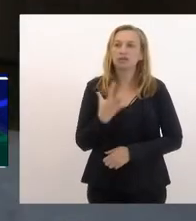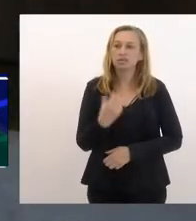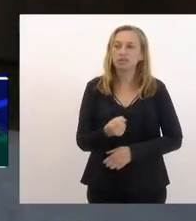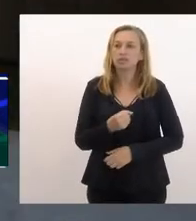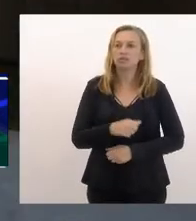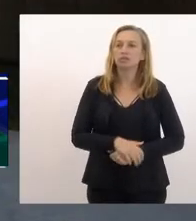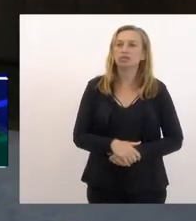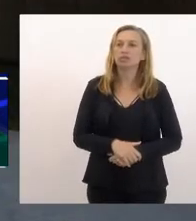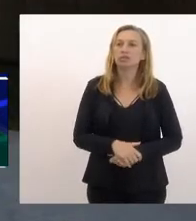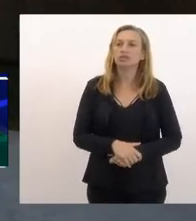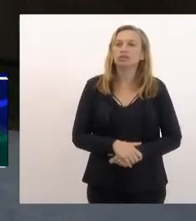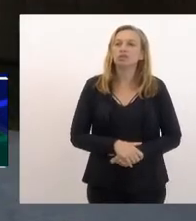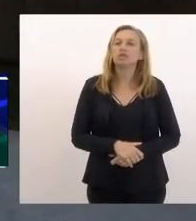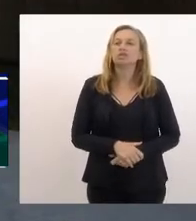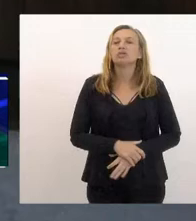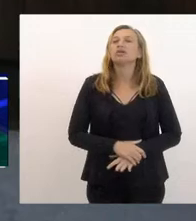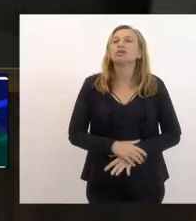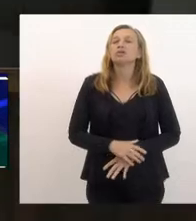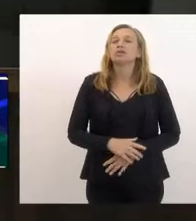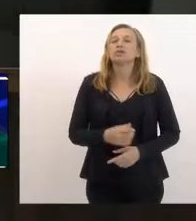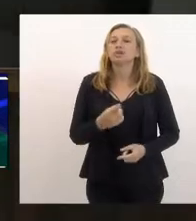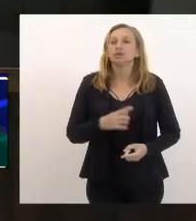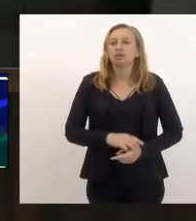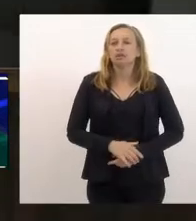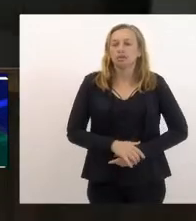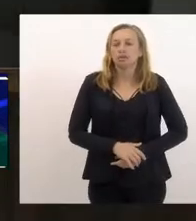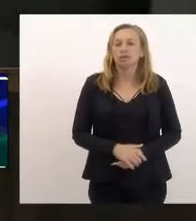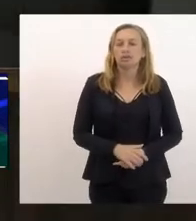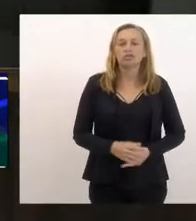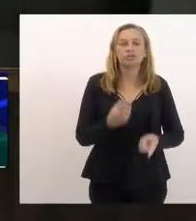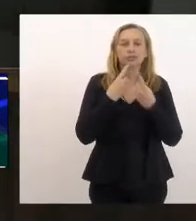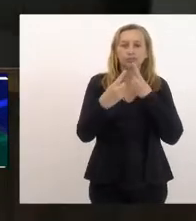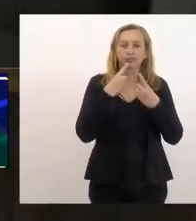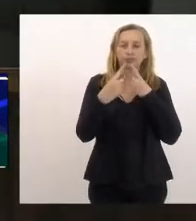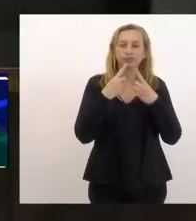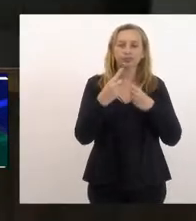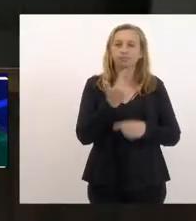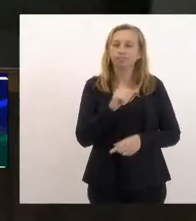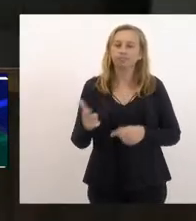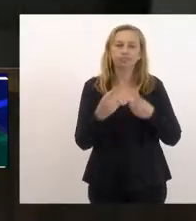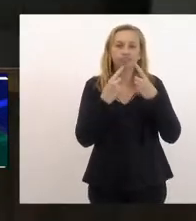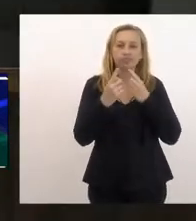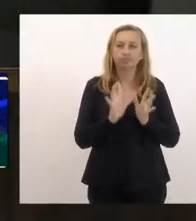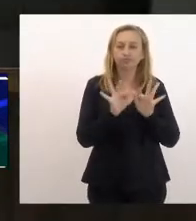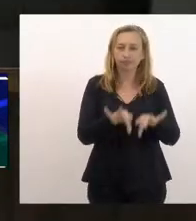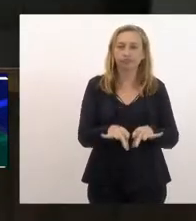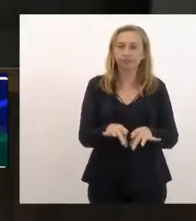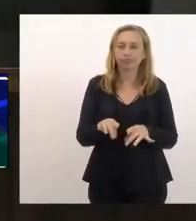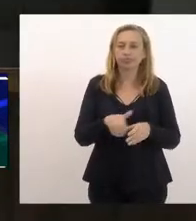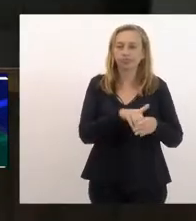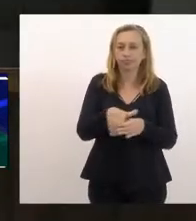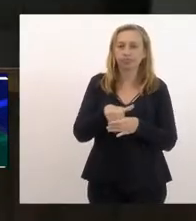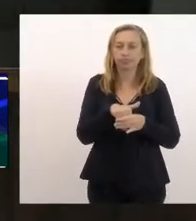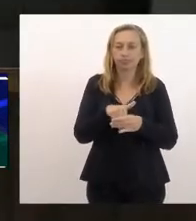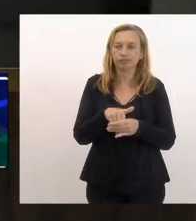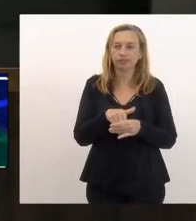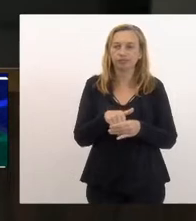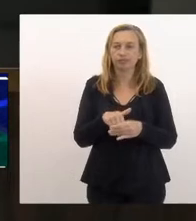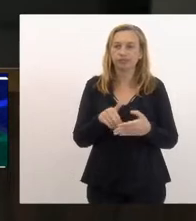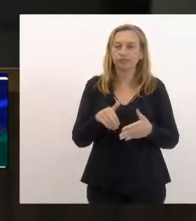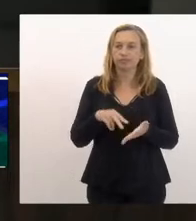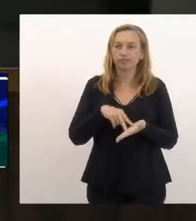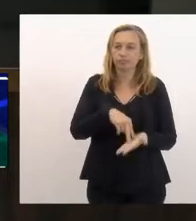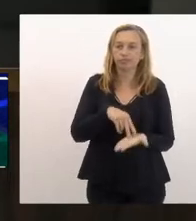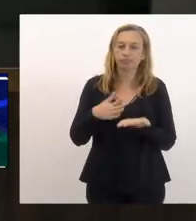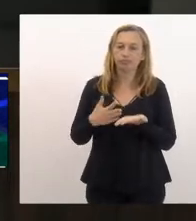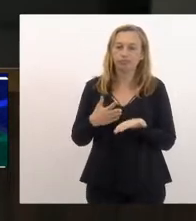Favorável. Os pareceres emitidos em discussão. Não havendo quem queira discutir, encerrada a discussão. Em votação, os senhores que aprovam,